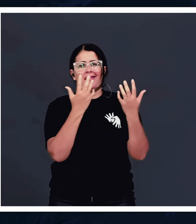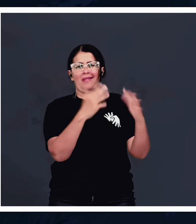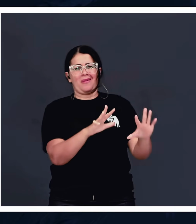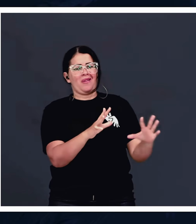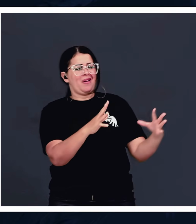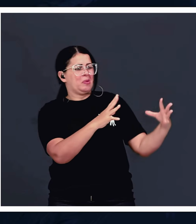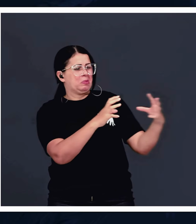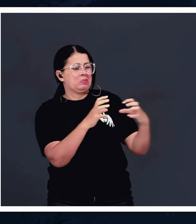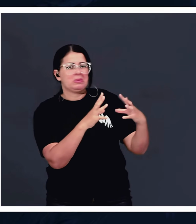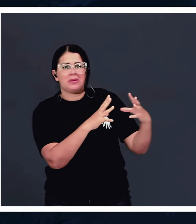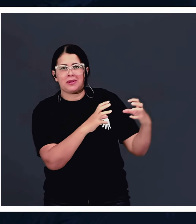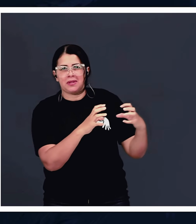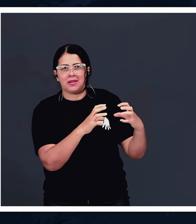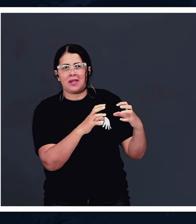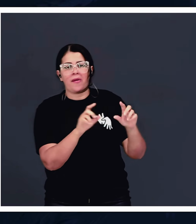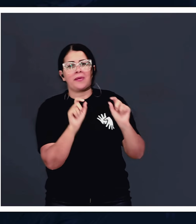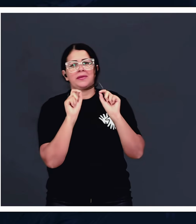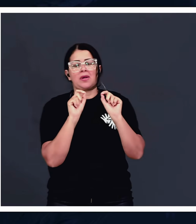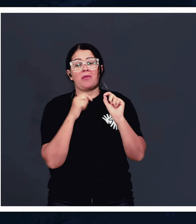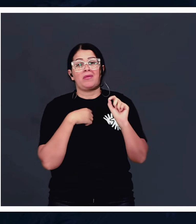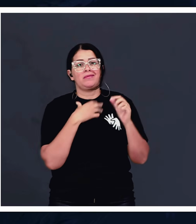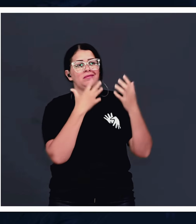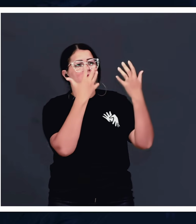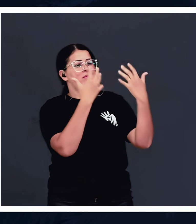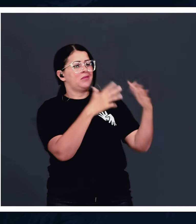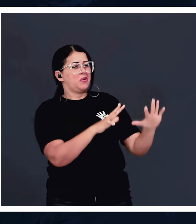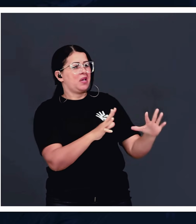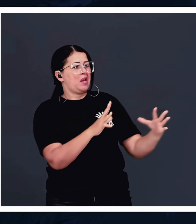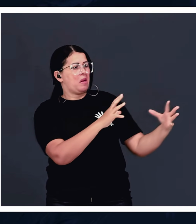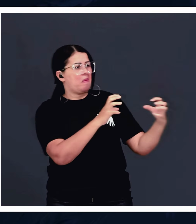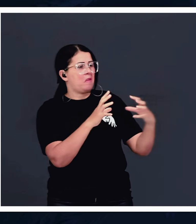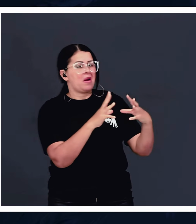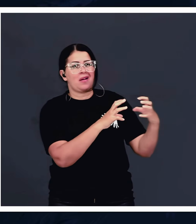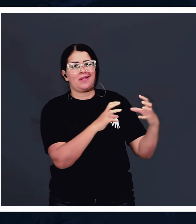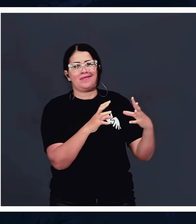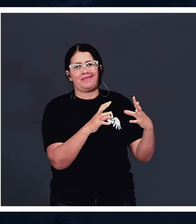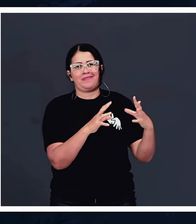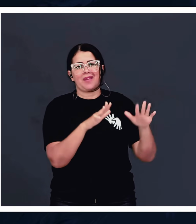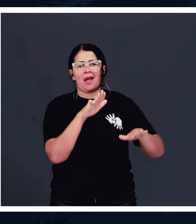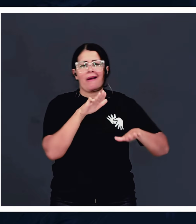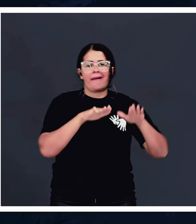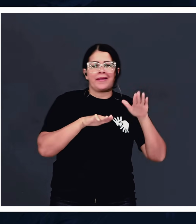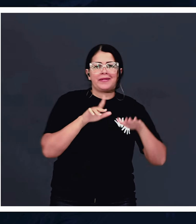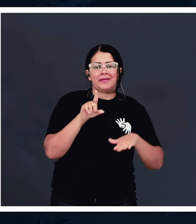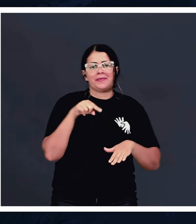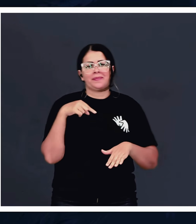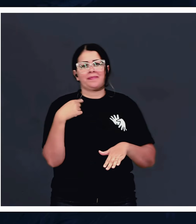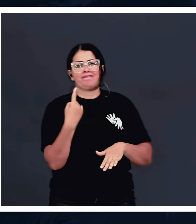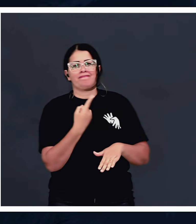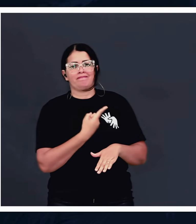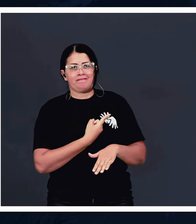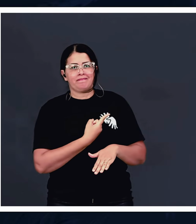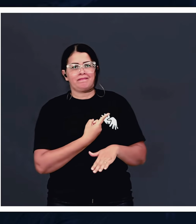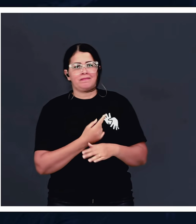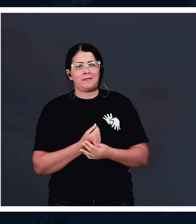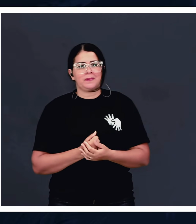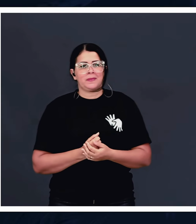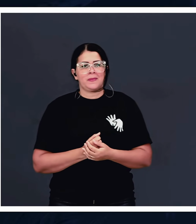conflito. Então, por não querer conflito, muitas vezes nós